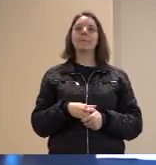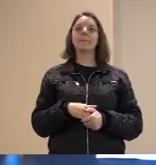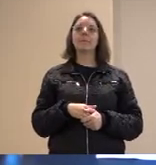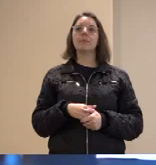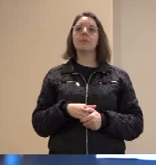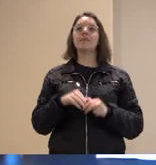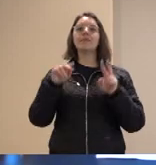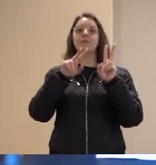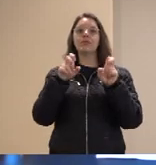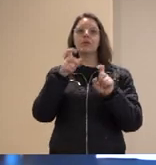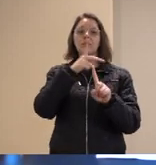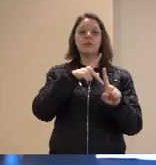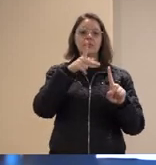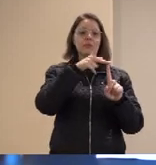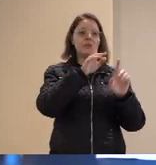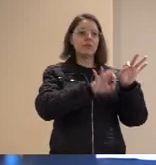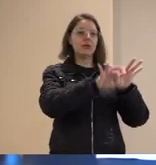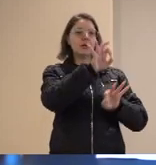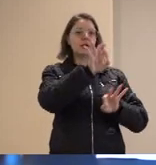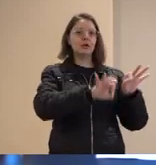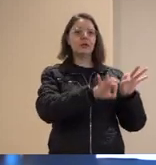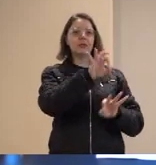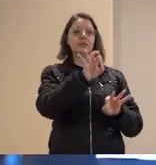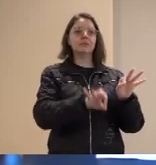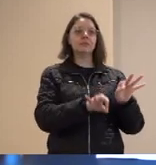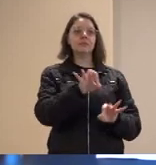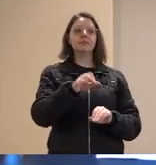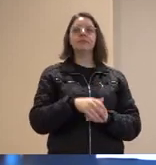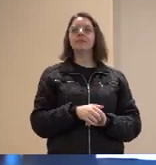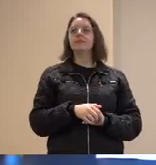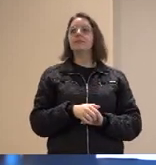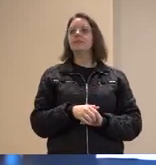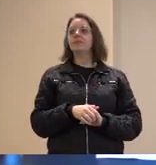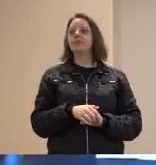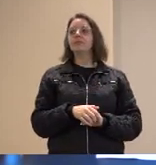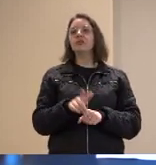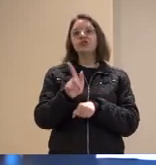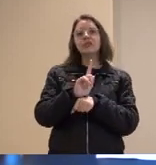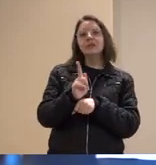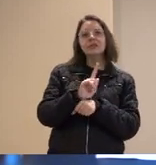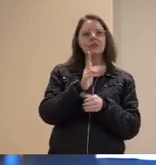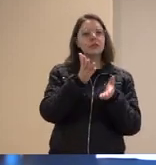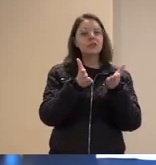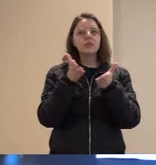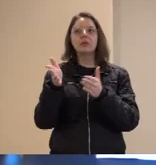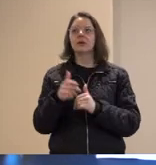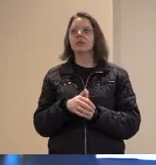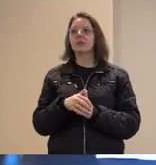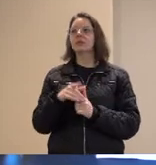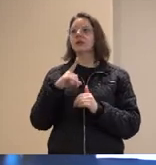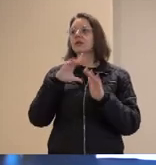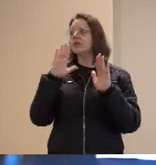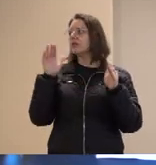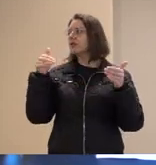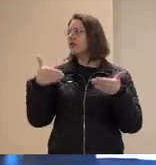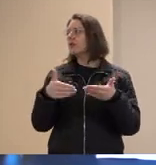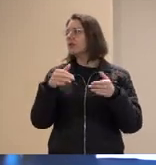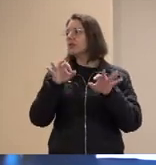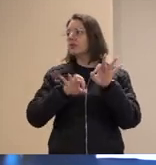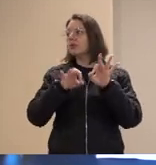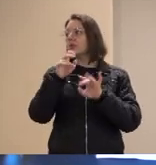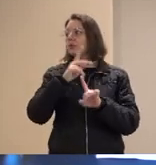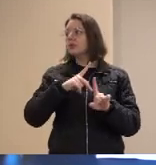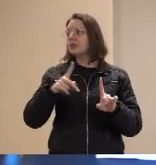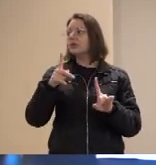do planejamento, gestão do serviço. Está focado no planejamento